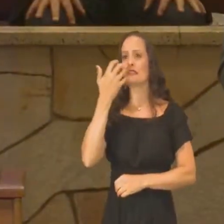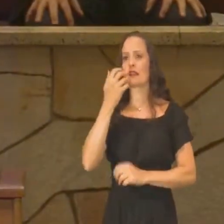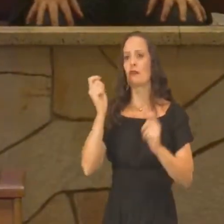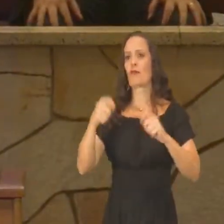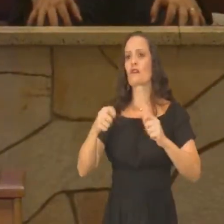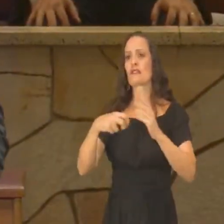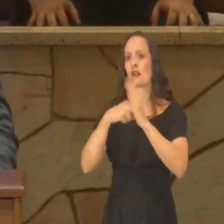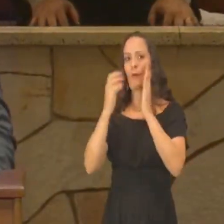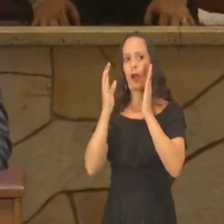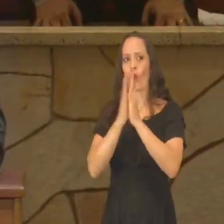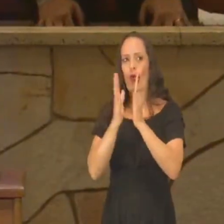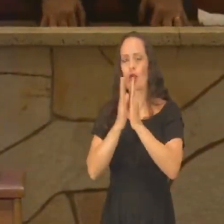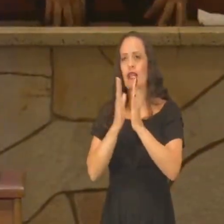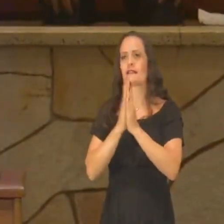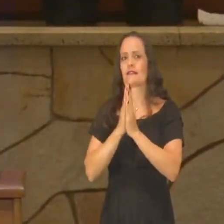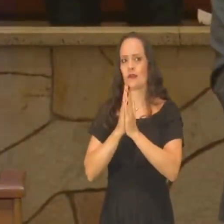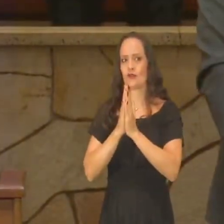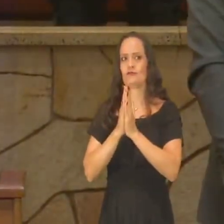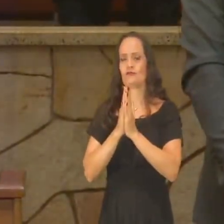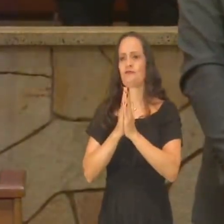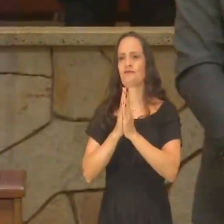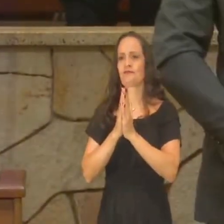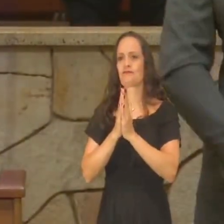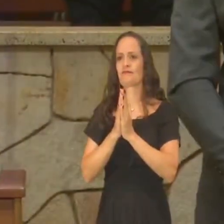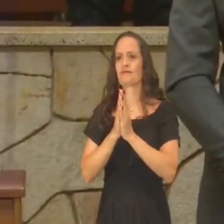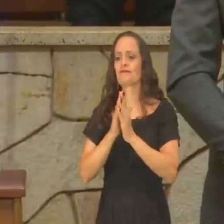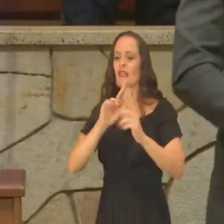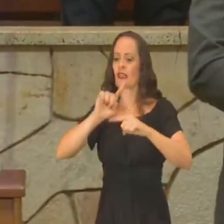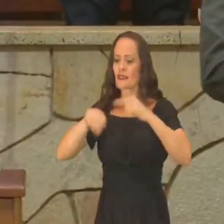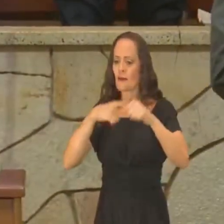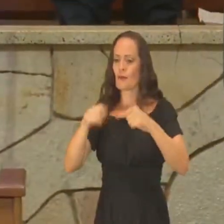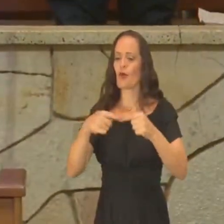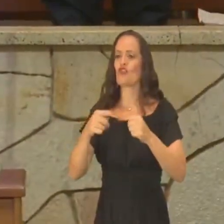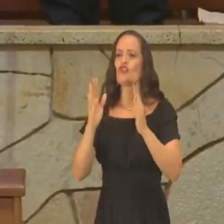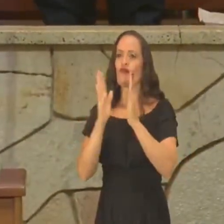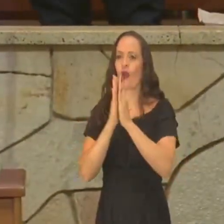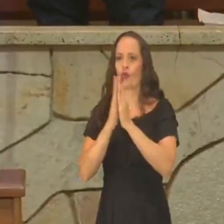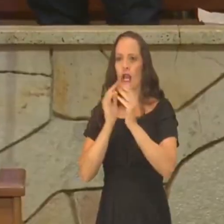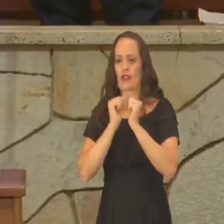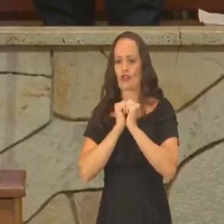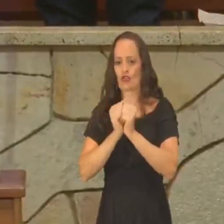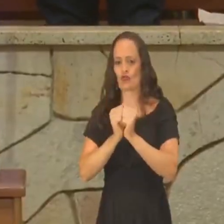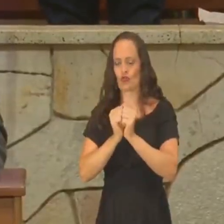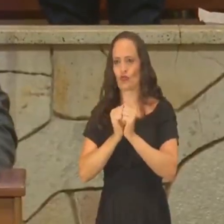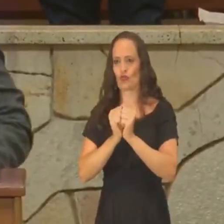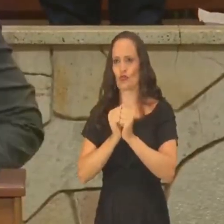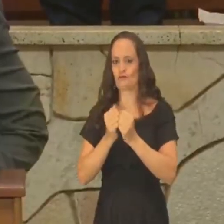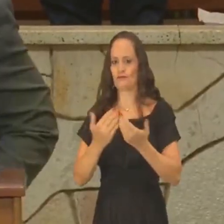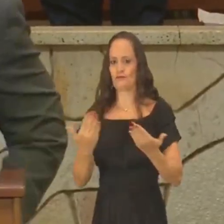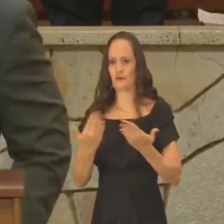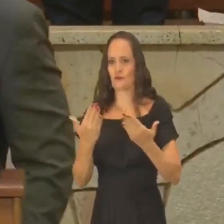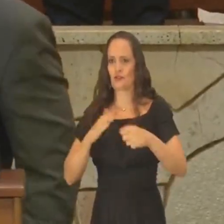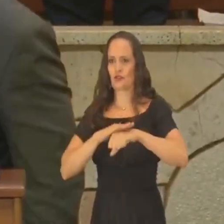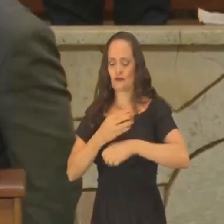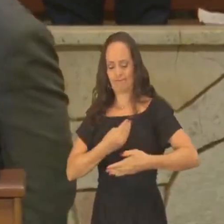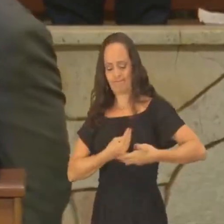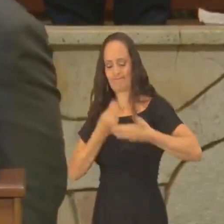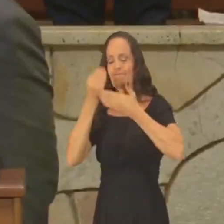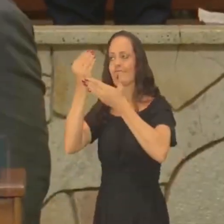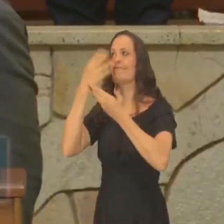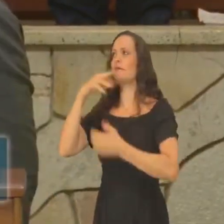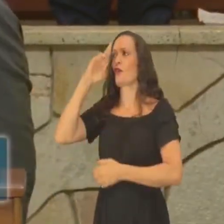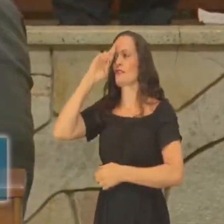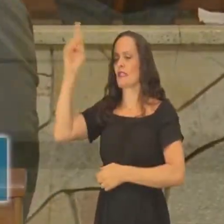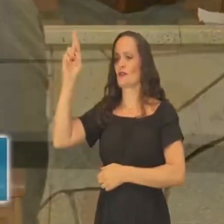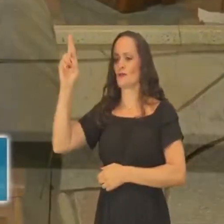para nós, e ainda depois nós vamos orar juntos nessa noite, entregando a nossa vida em